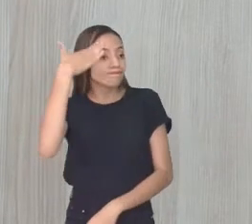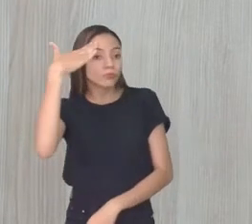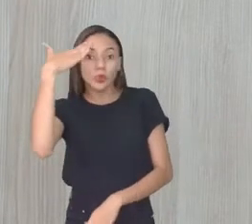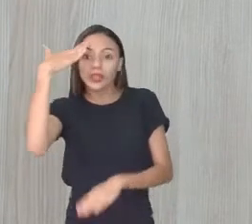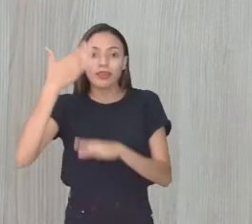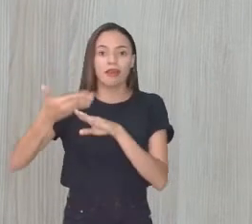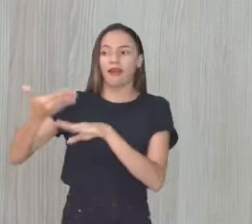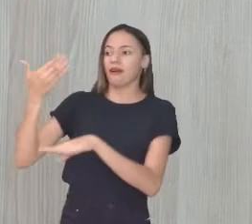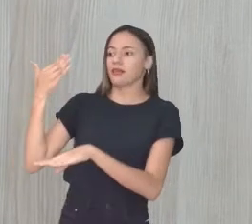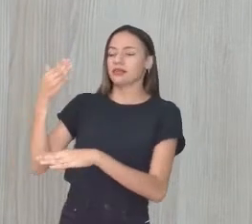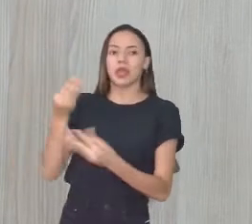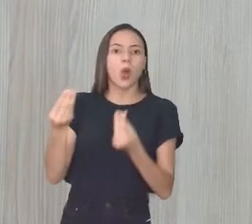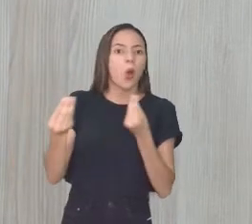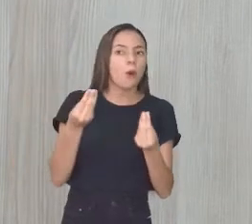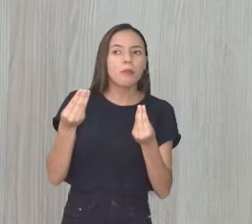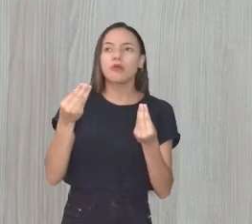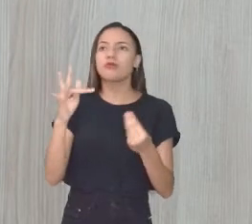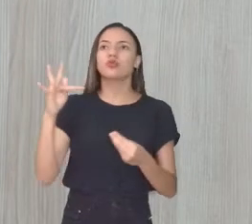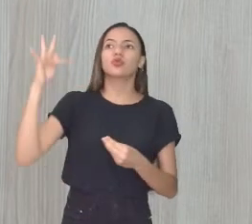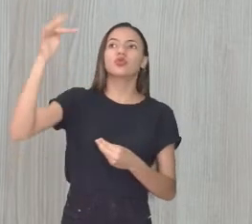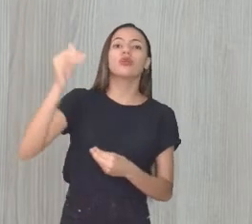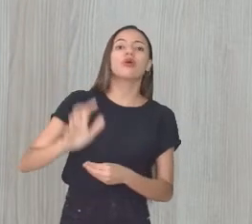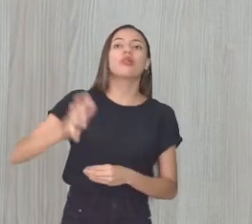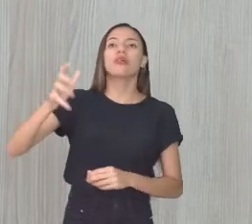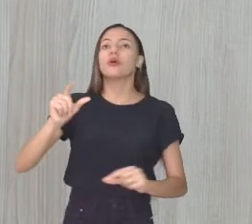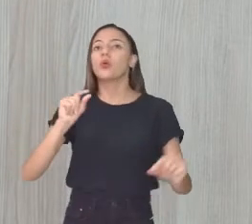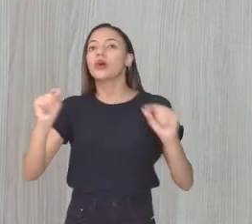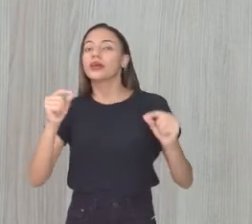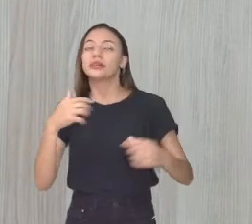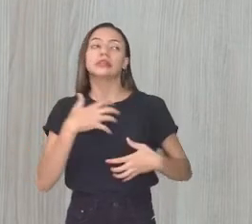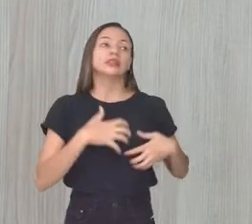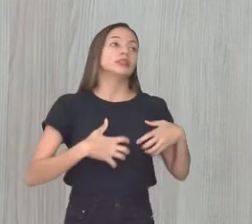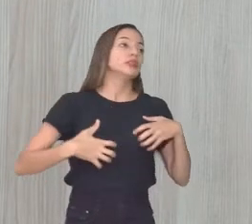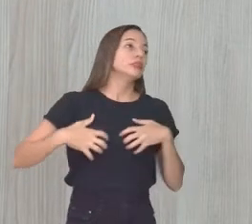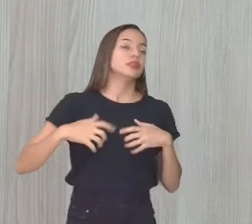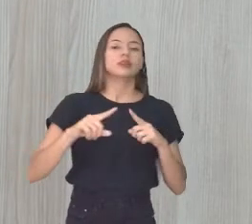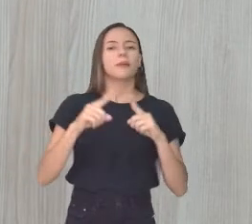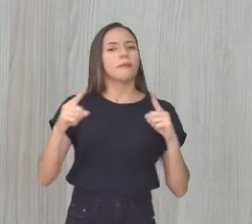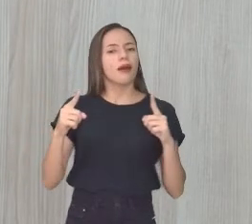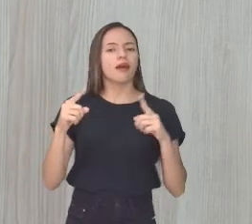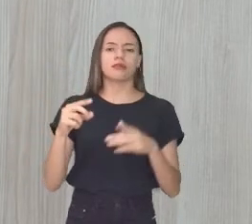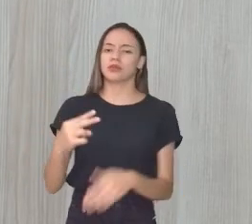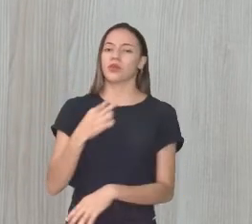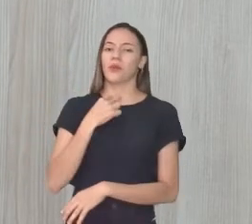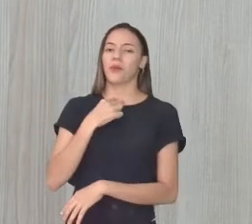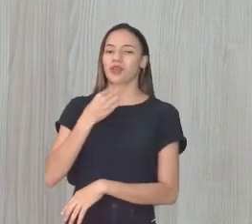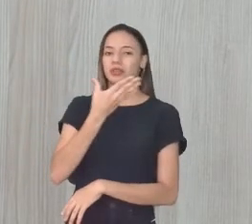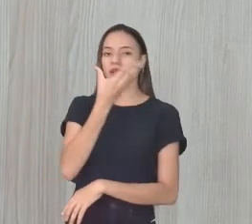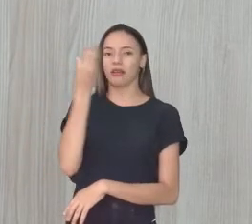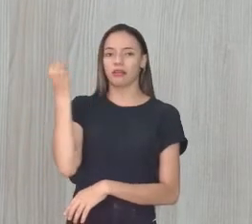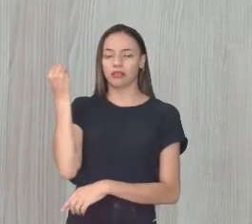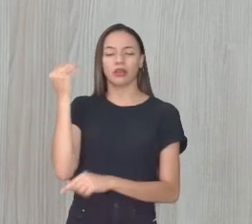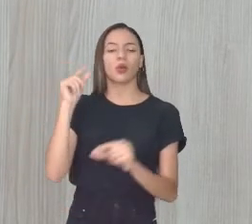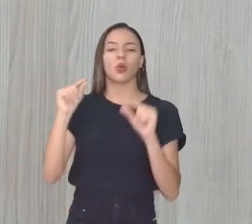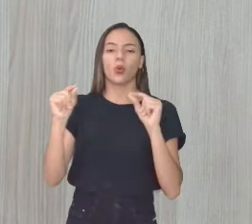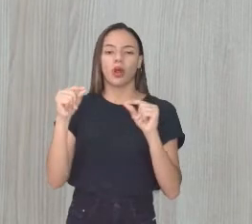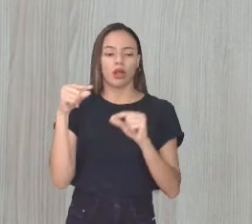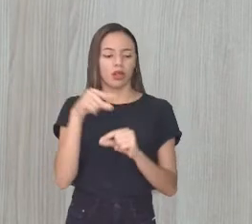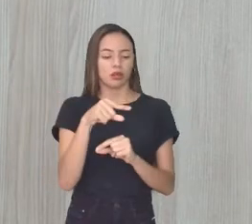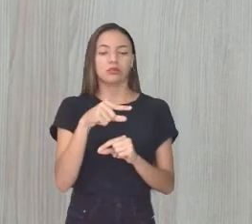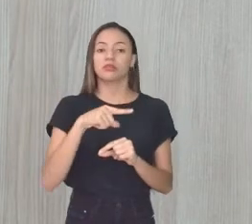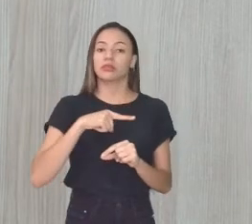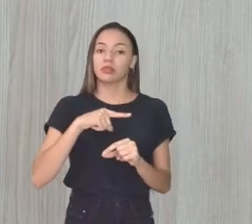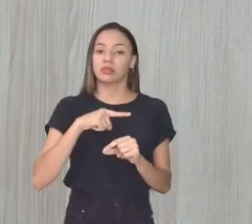ia decorrer, a gente não esquecer que isso muito está relacionado também com